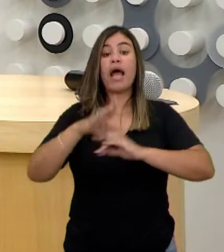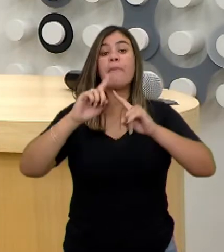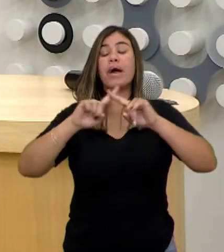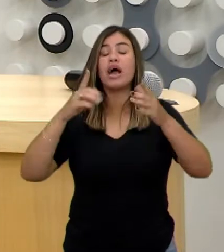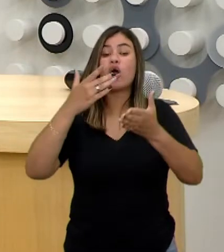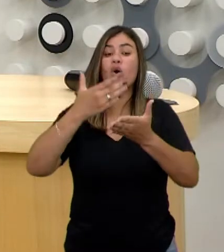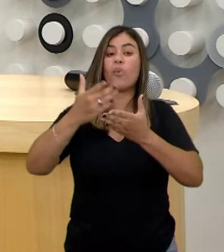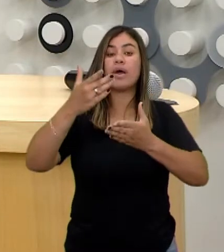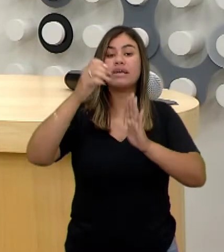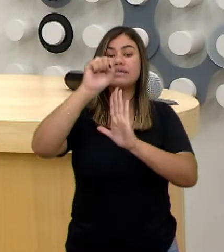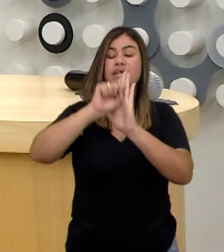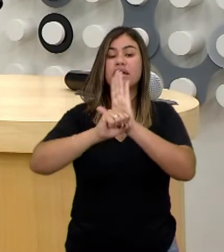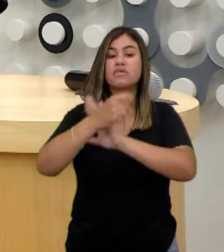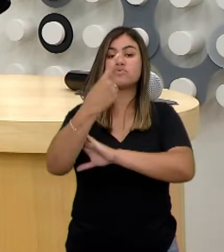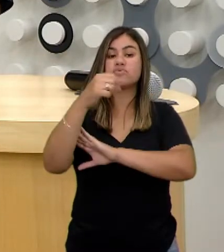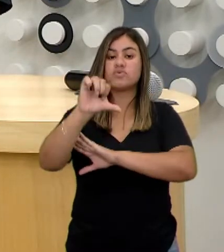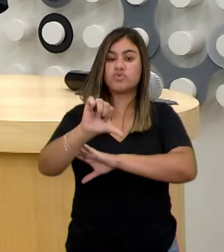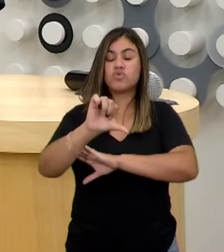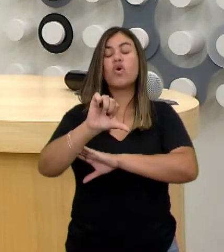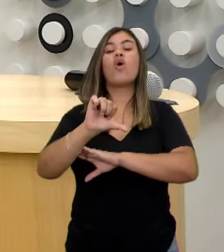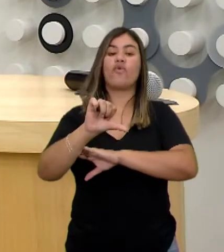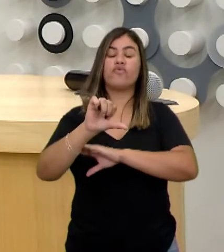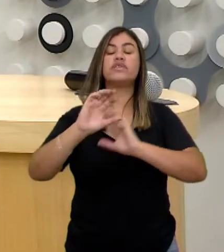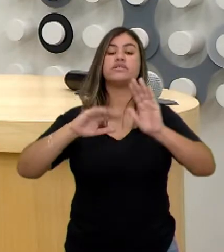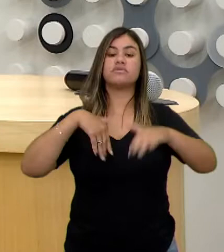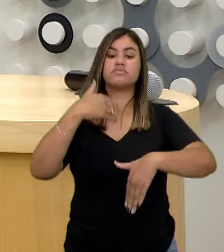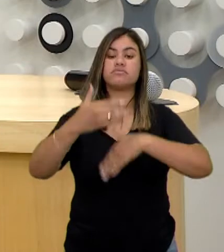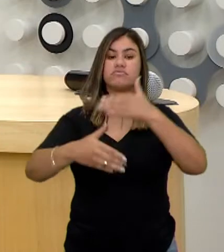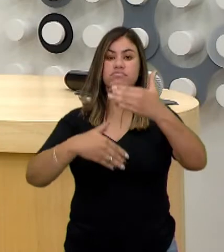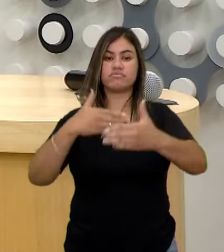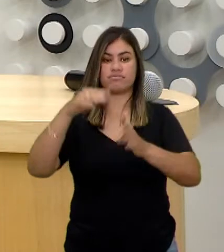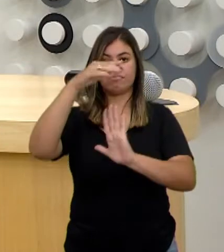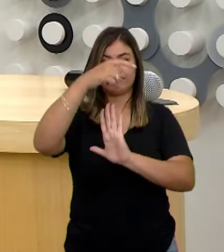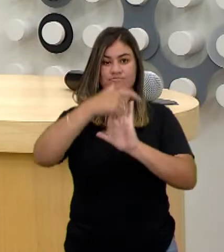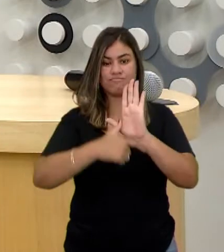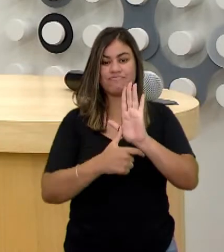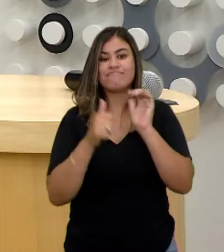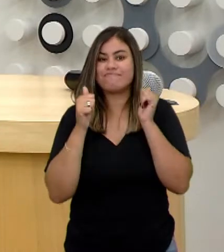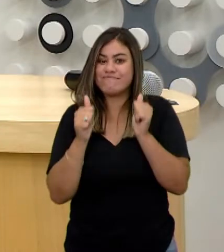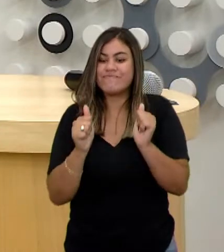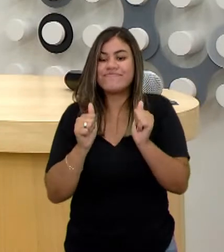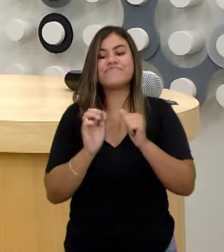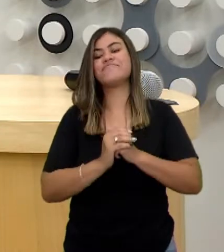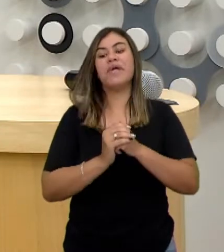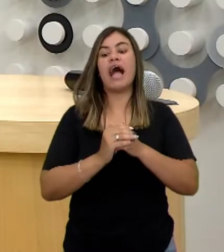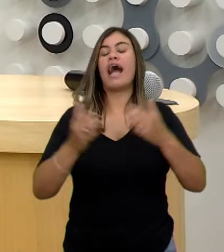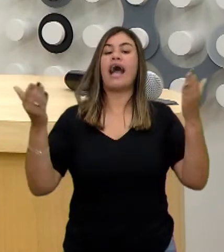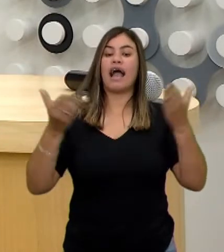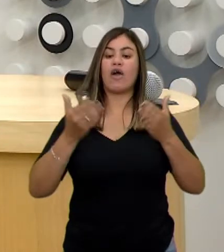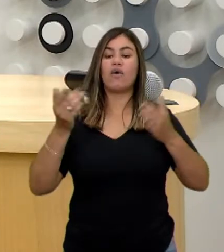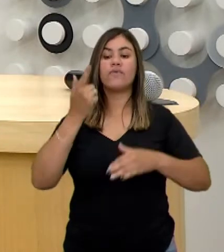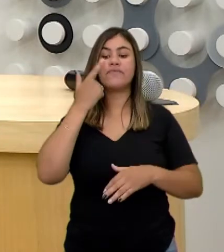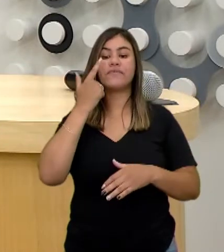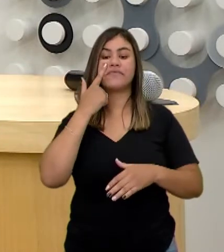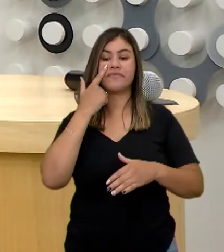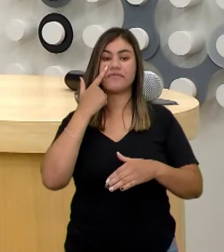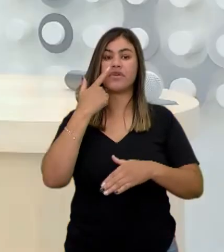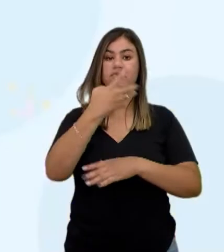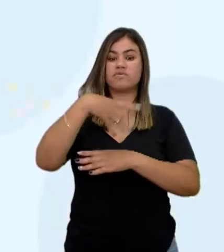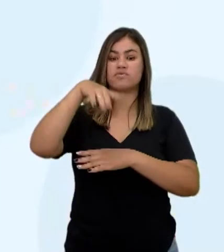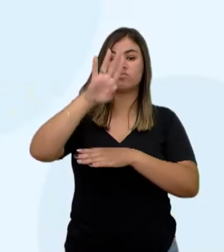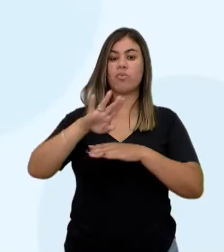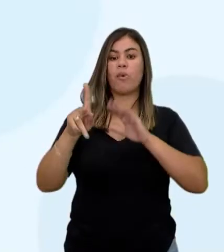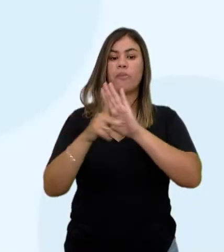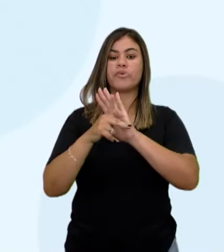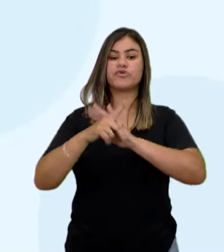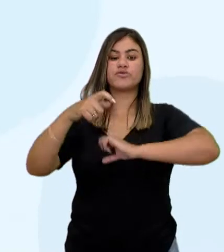século XIX e aí continua na sua padronização, tá certo? Vamos lá ver lá a escala do tempo